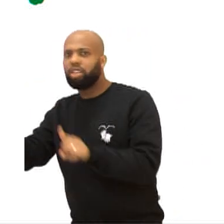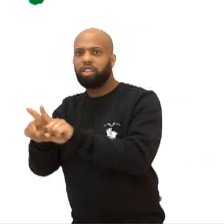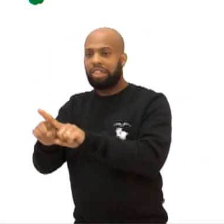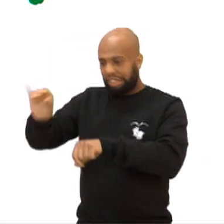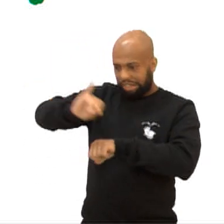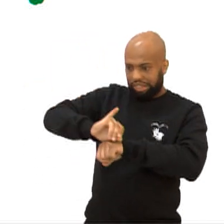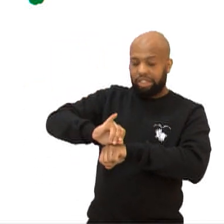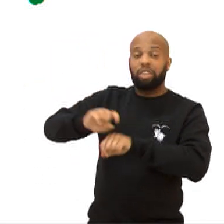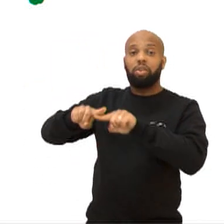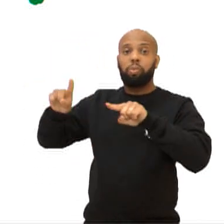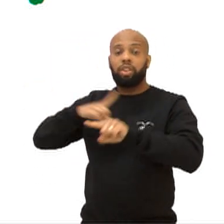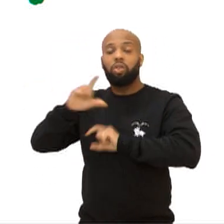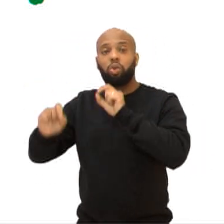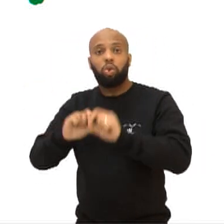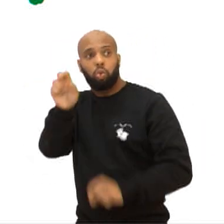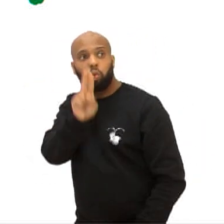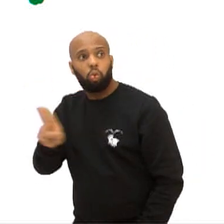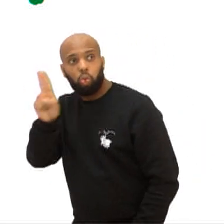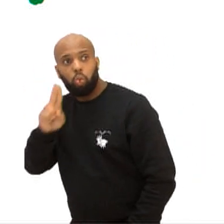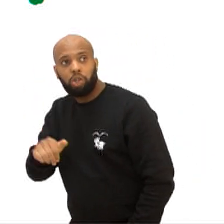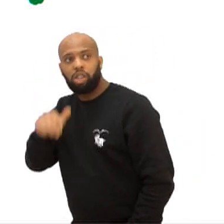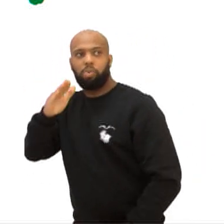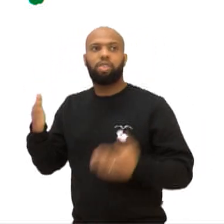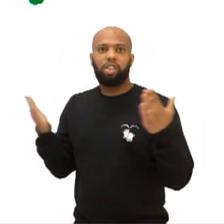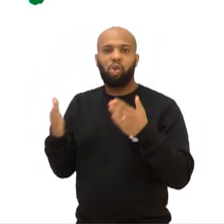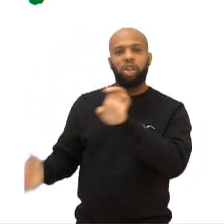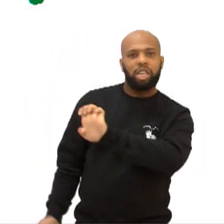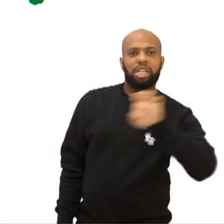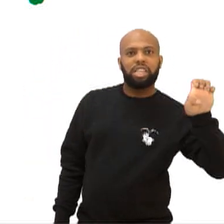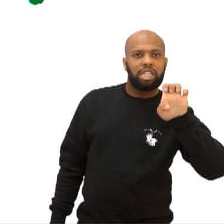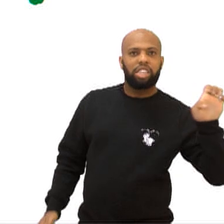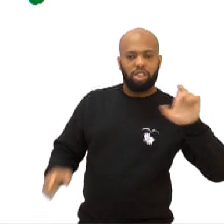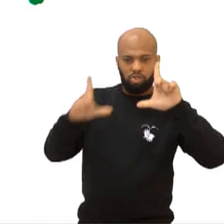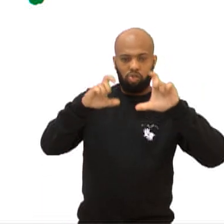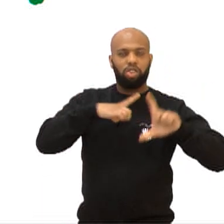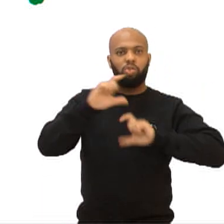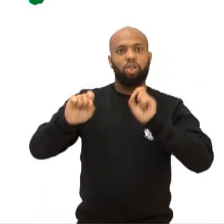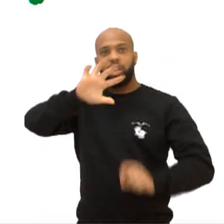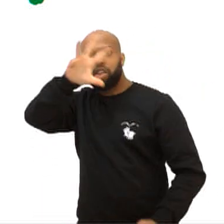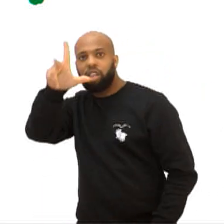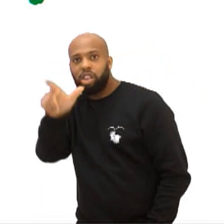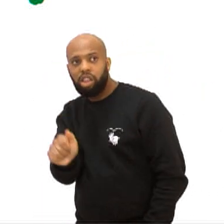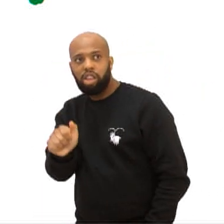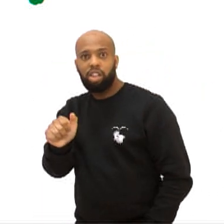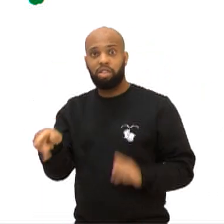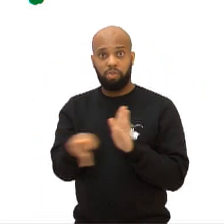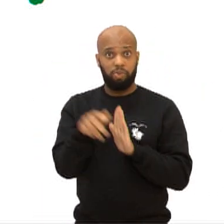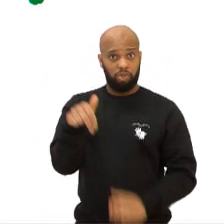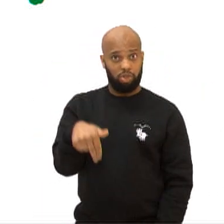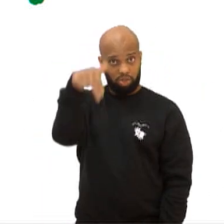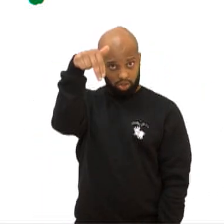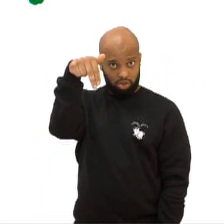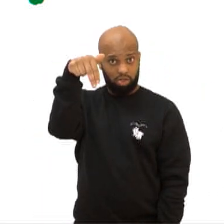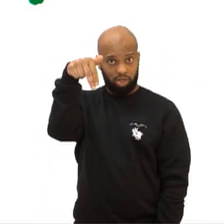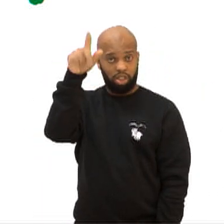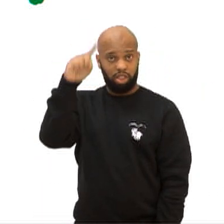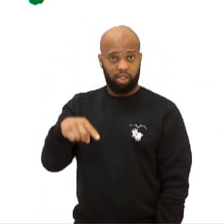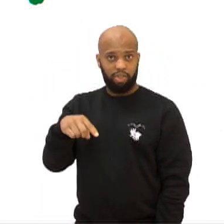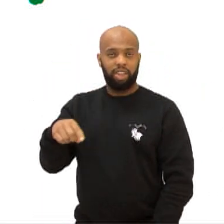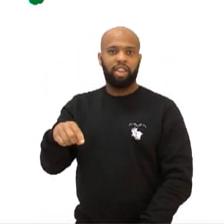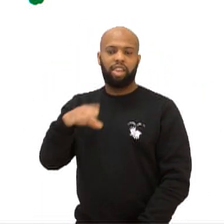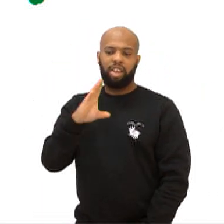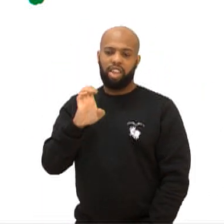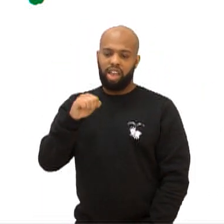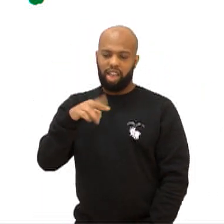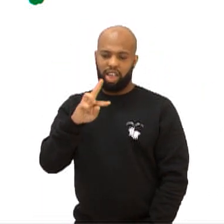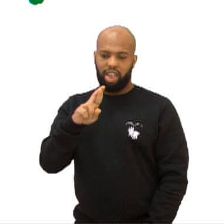de urbanização, a mais usada é essa do lado esquerdo, em que você tem a África chamada do Norte, a África Setentrional, que